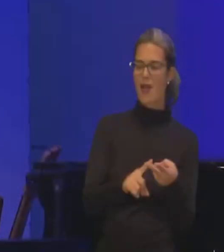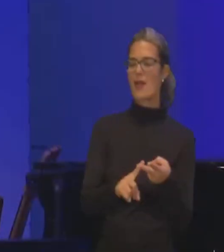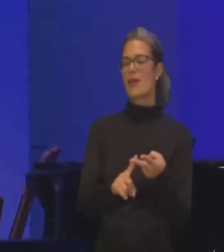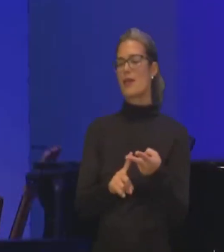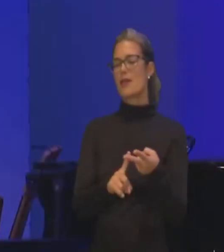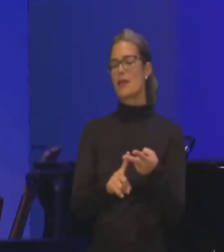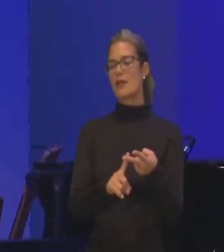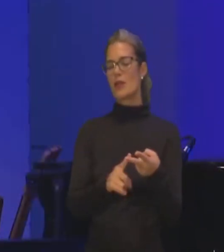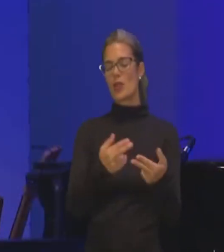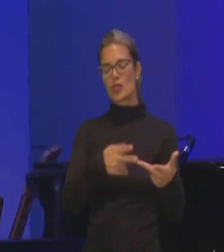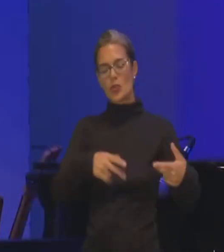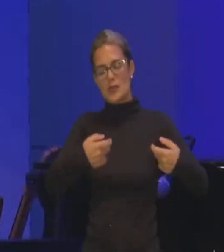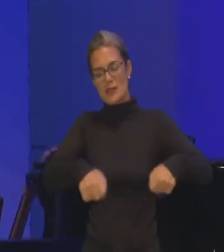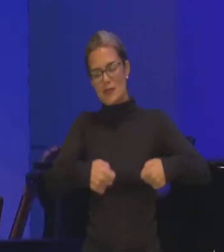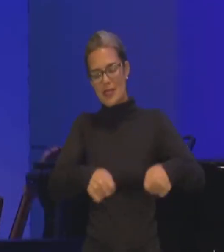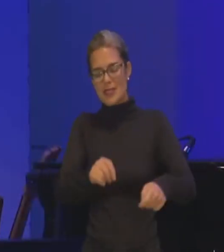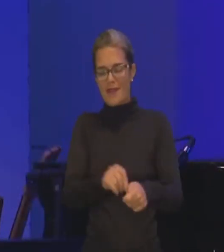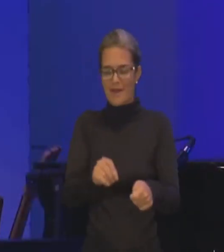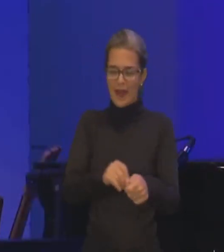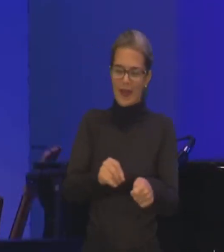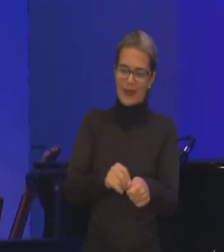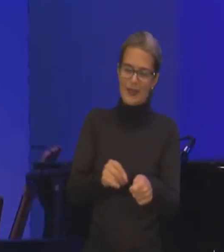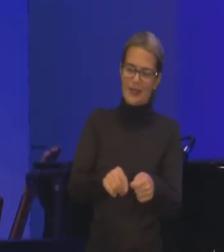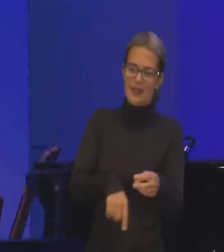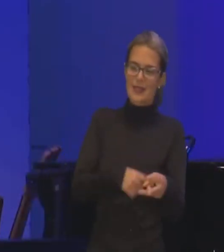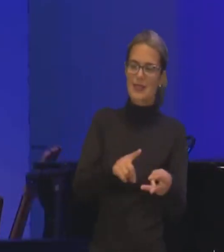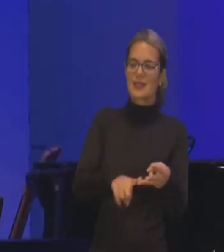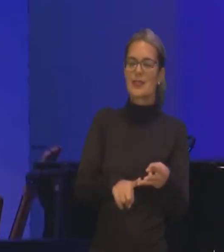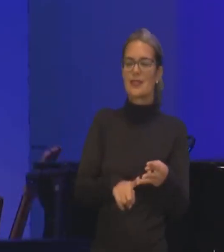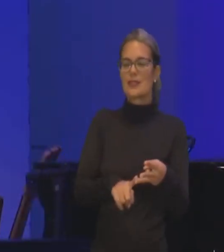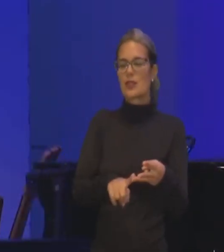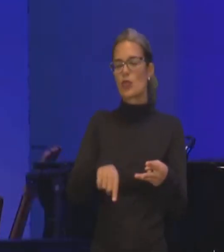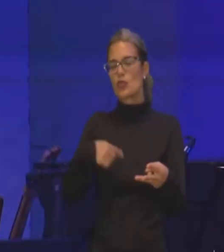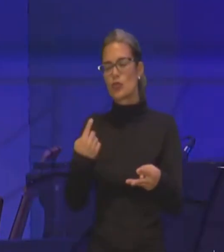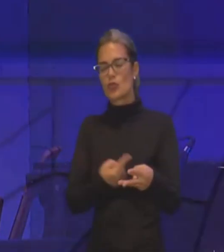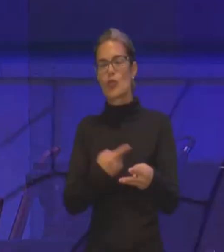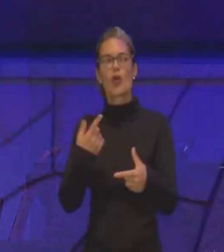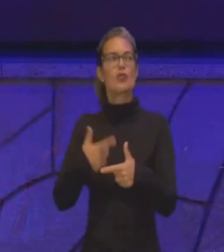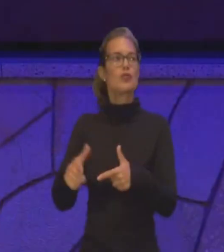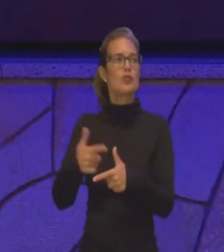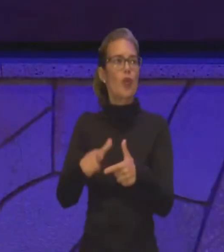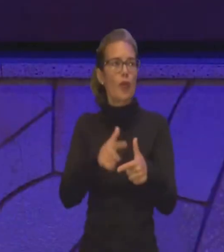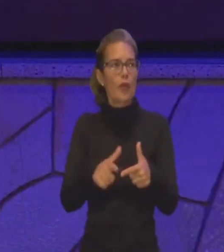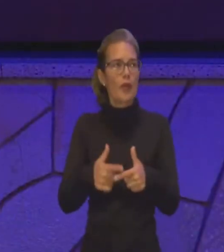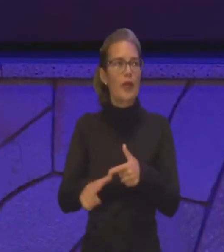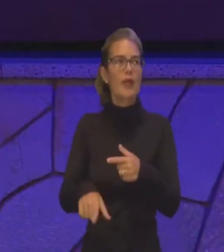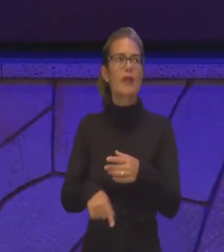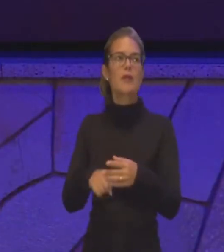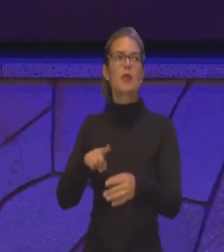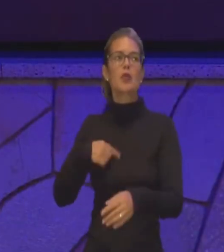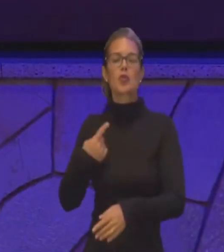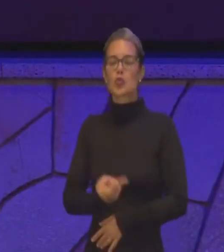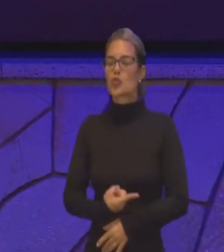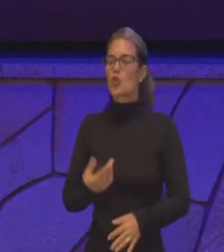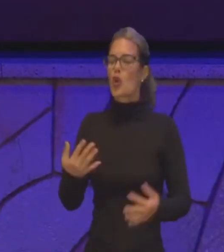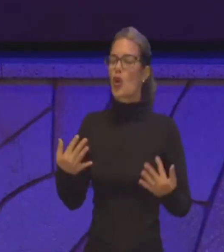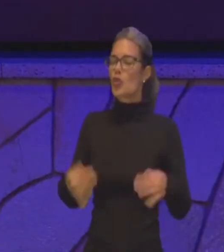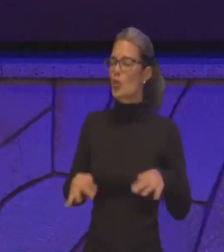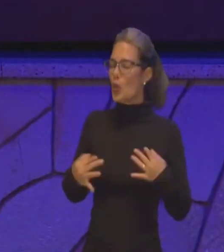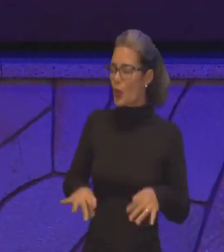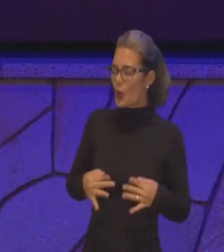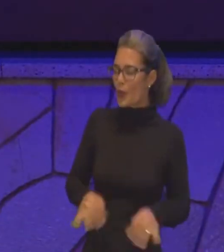nossas necessidades, com as nossas crises, com as nossas dores